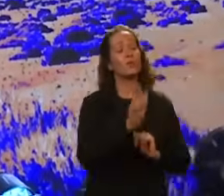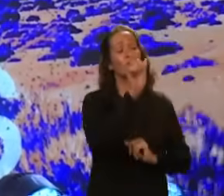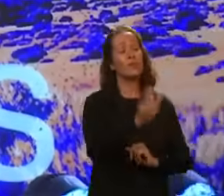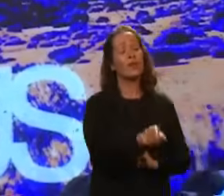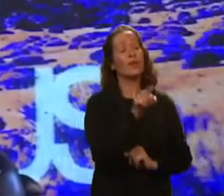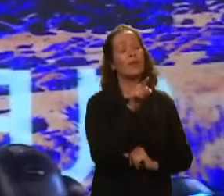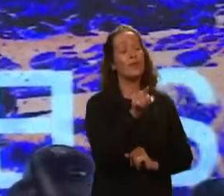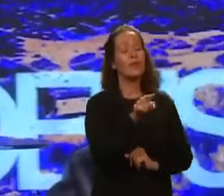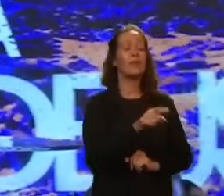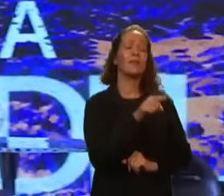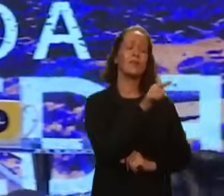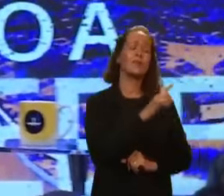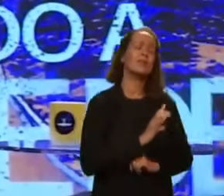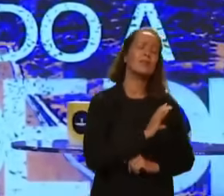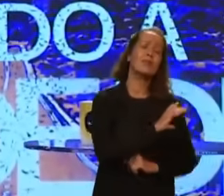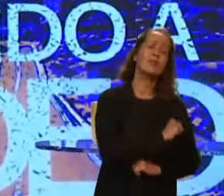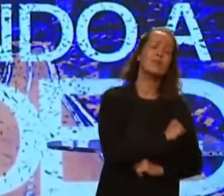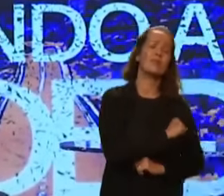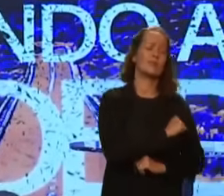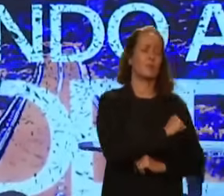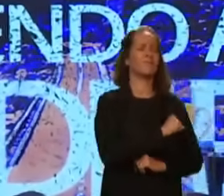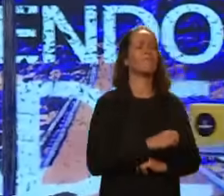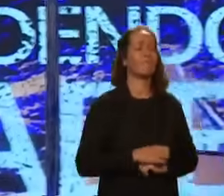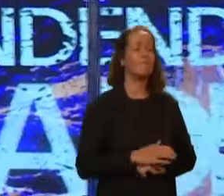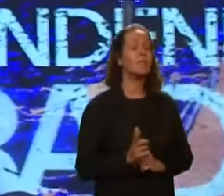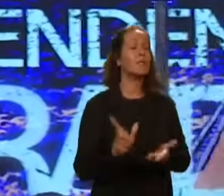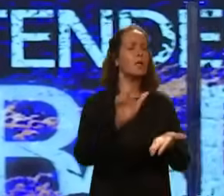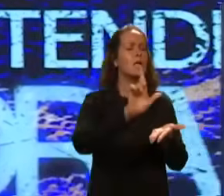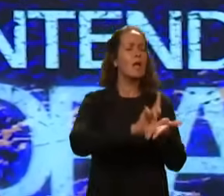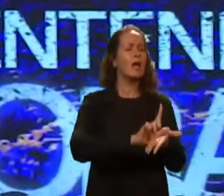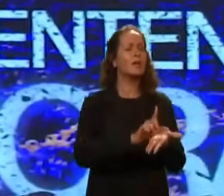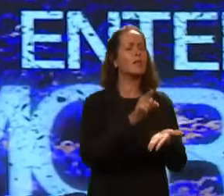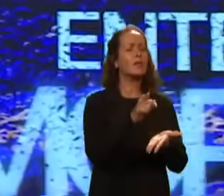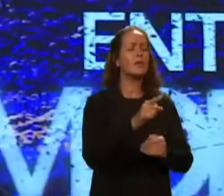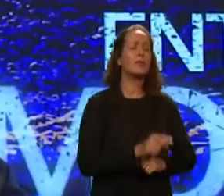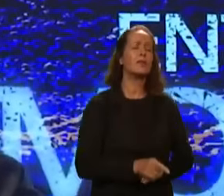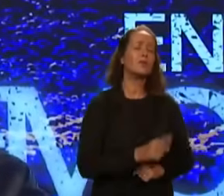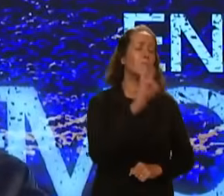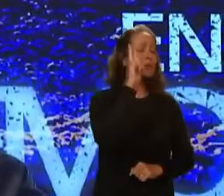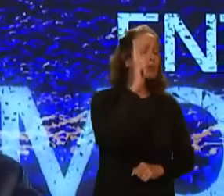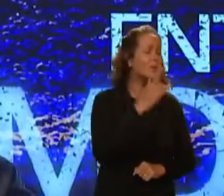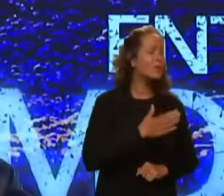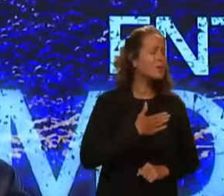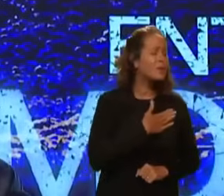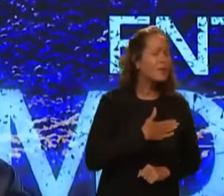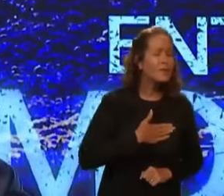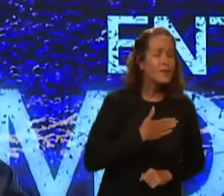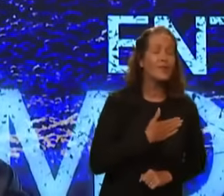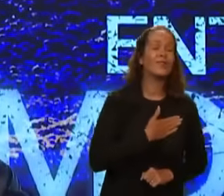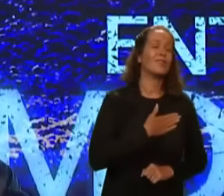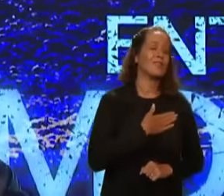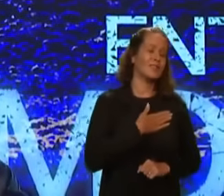Ele é o seu amado. Ele é o queridinho do Senhor.